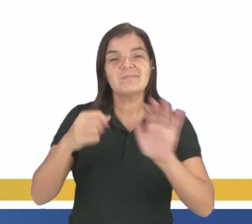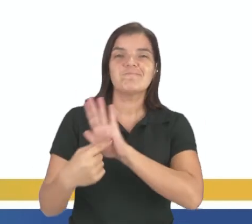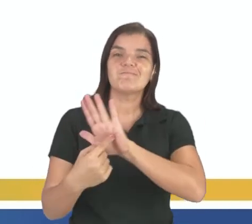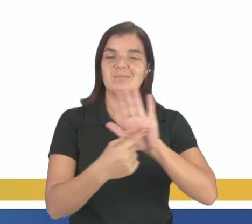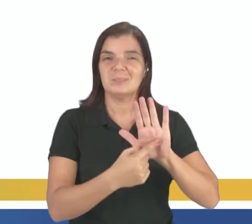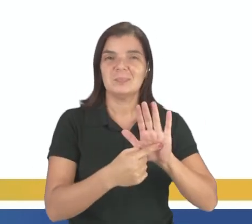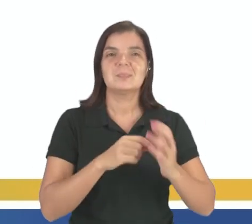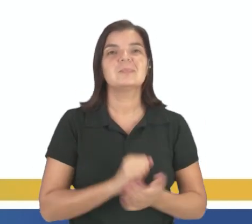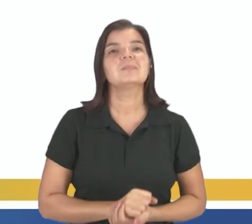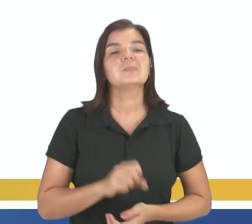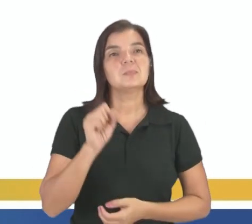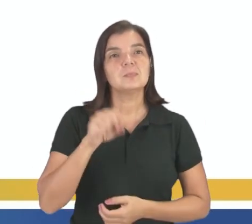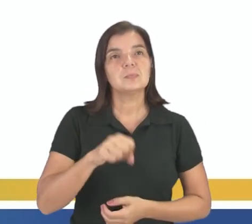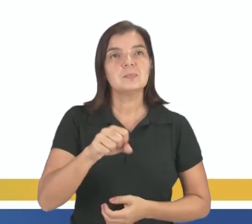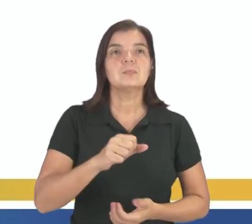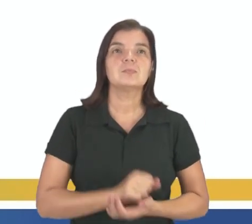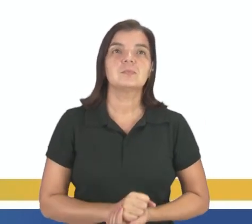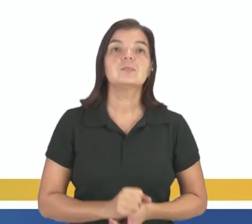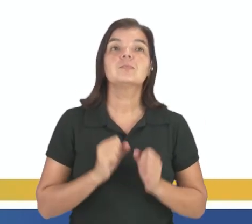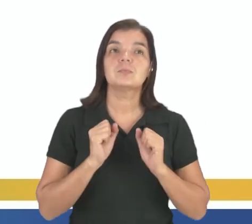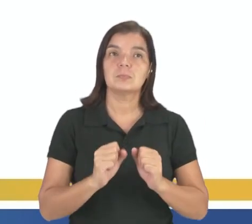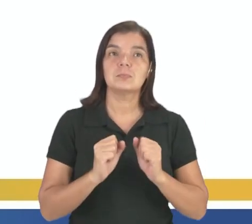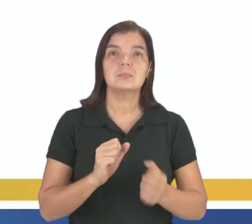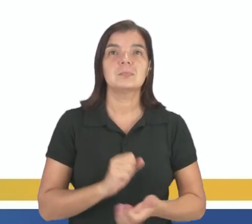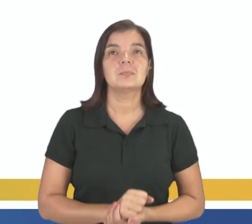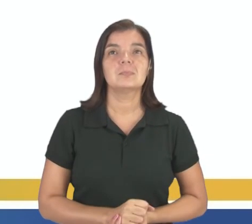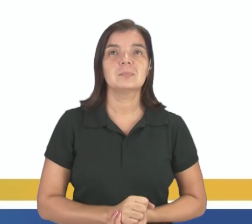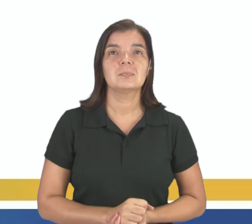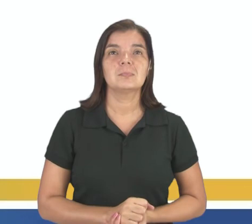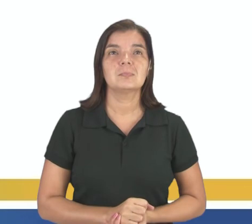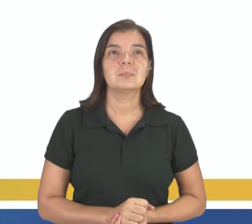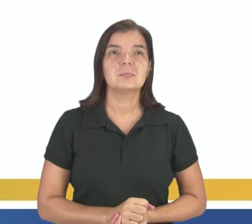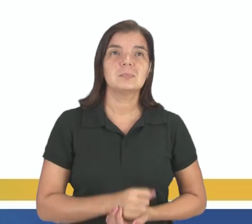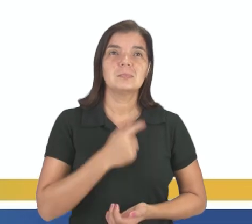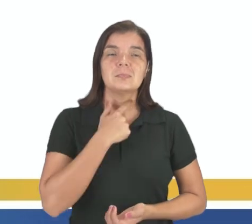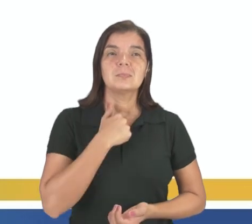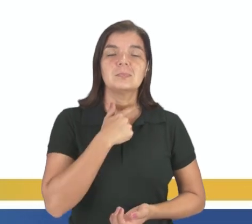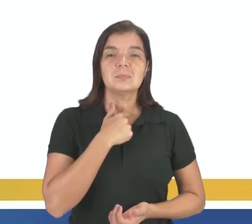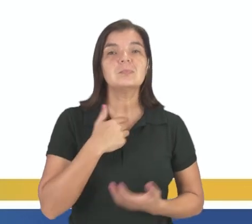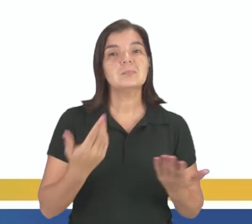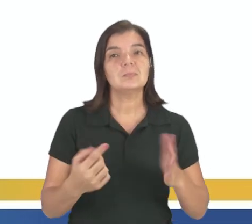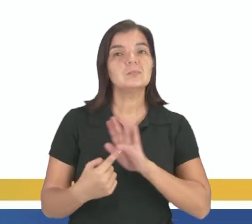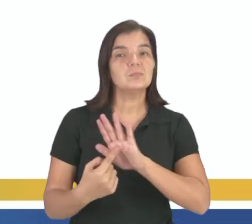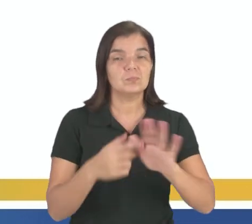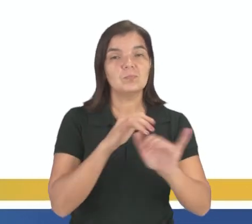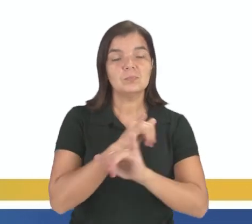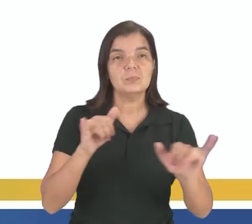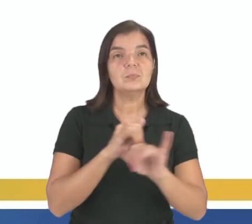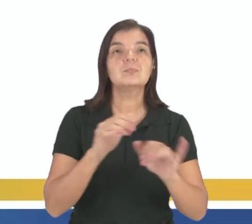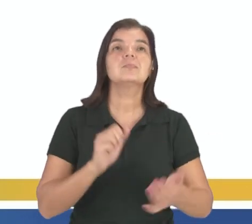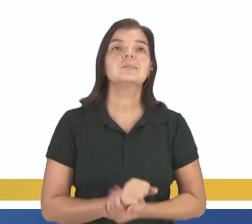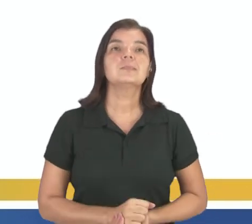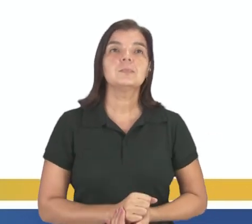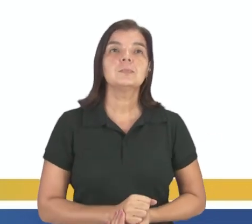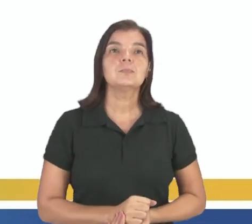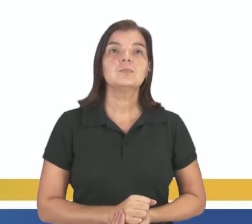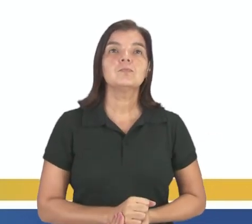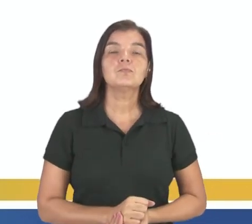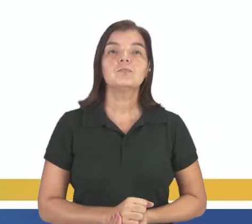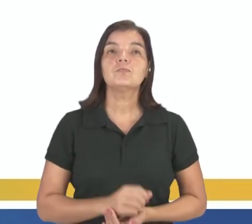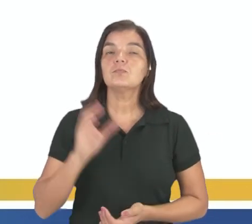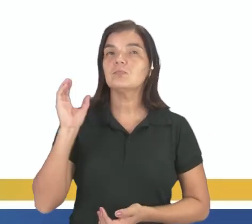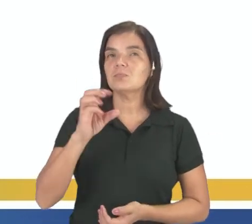com lema sou publicidade sim ele pode é uma forma de divulgação né de Patrocínio